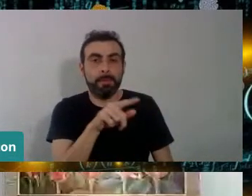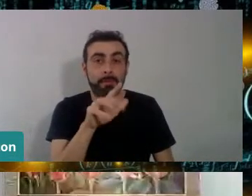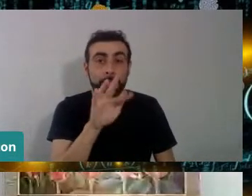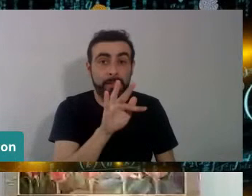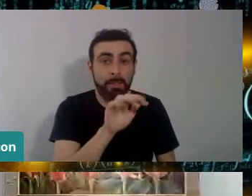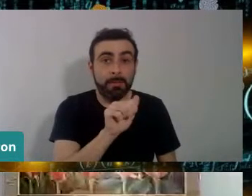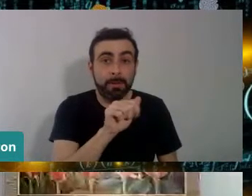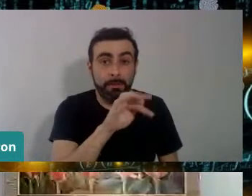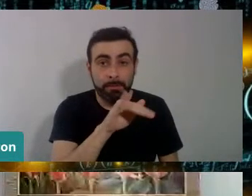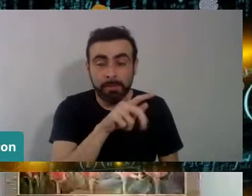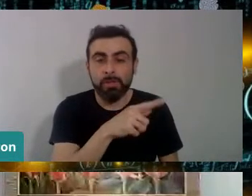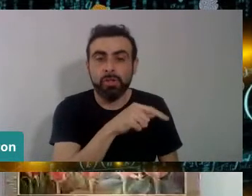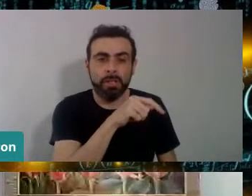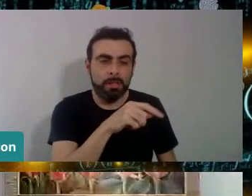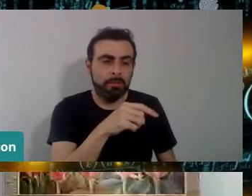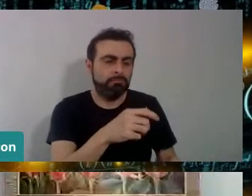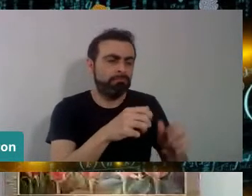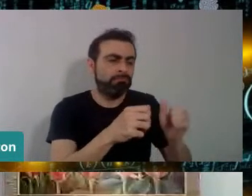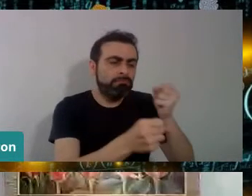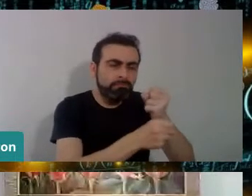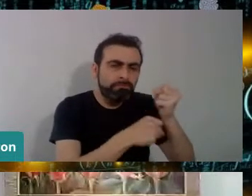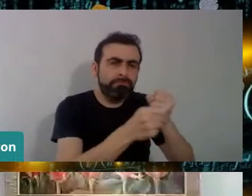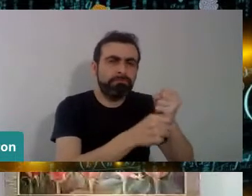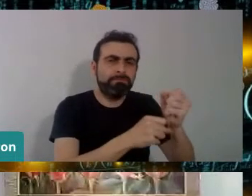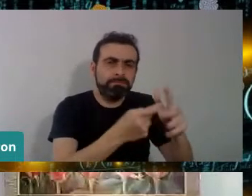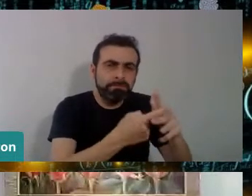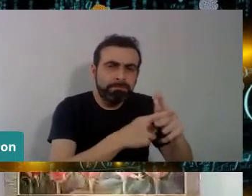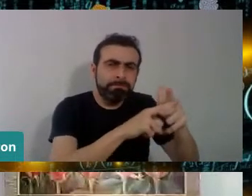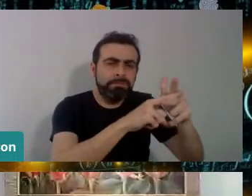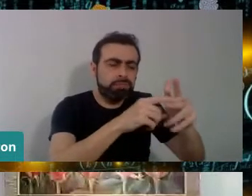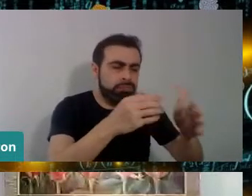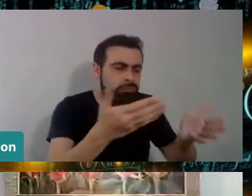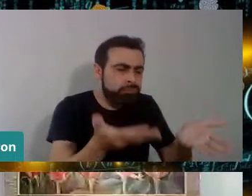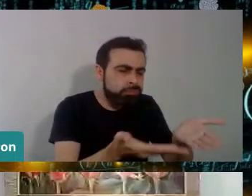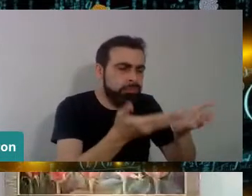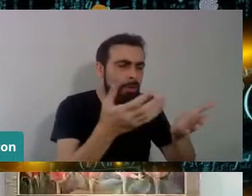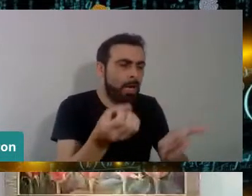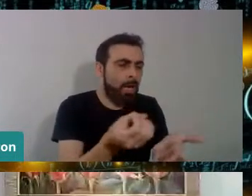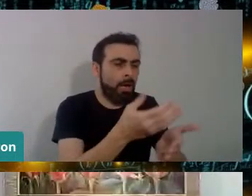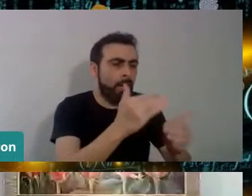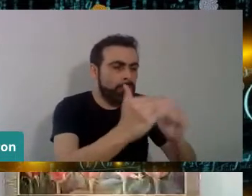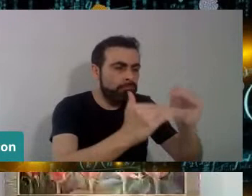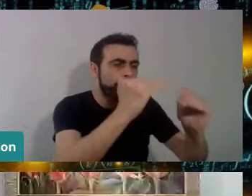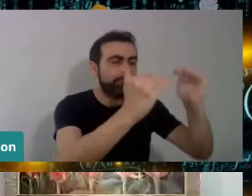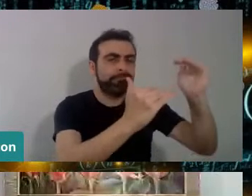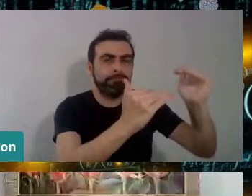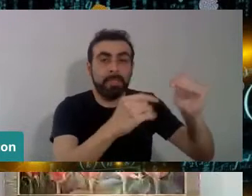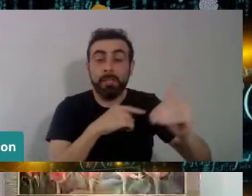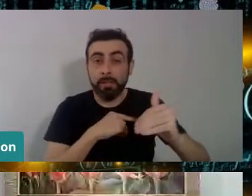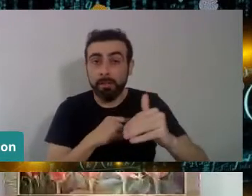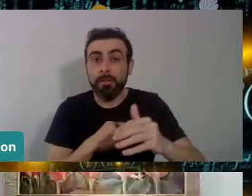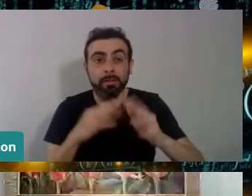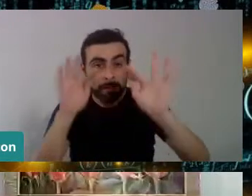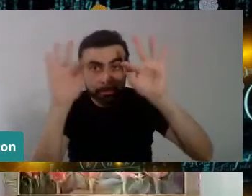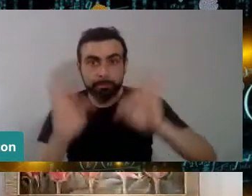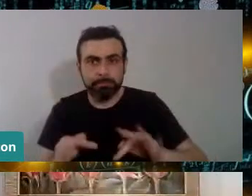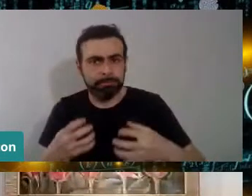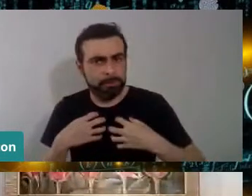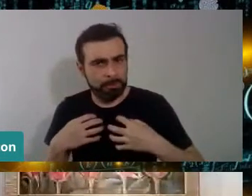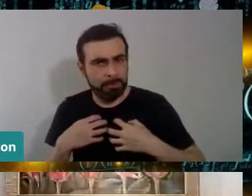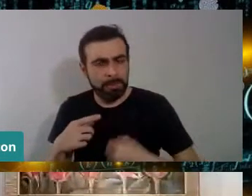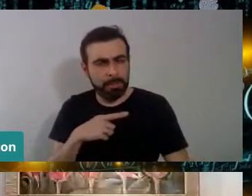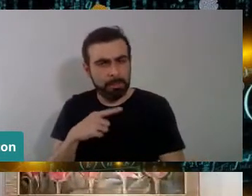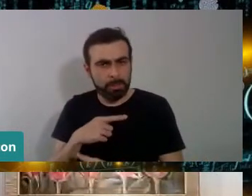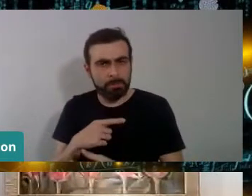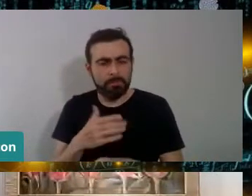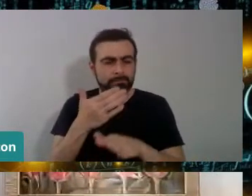grande reforma, né? Eu tive o prazer de participar daquele momento da Fafija